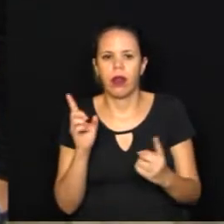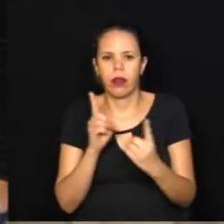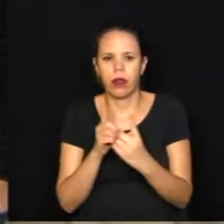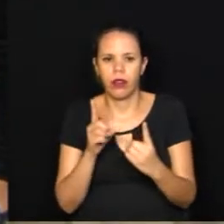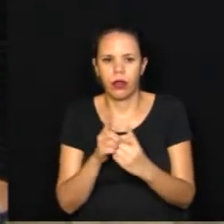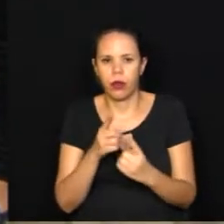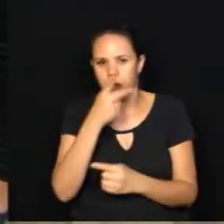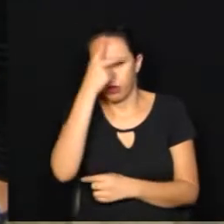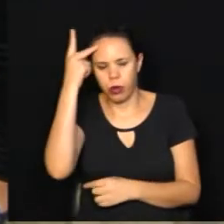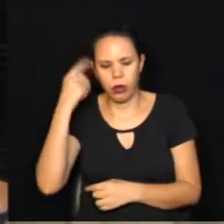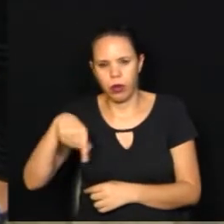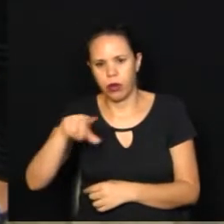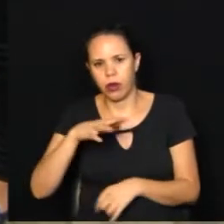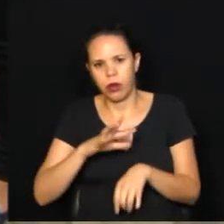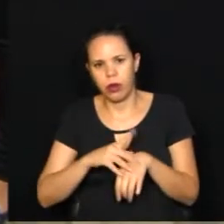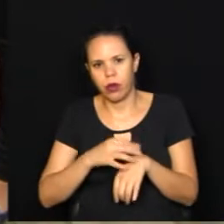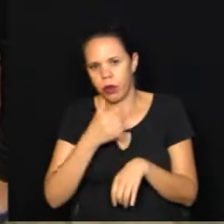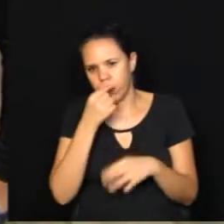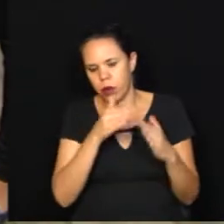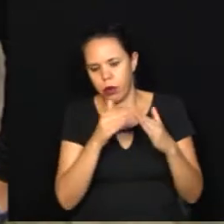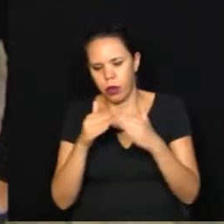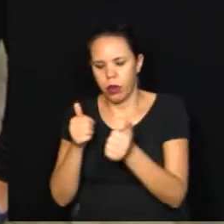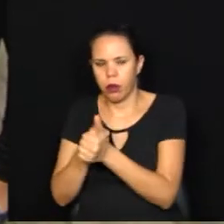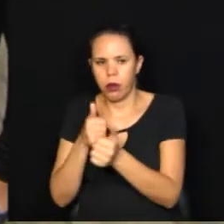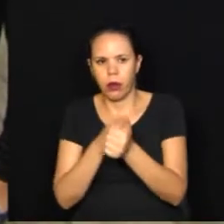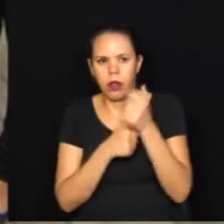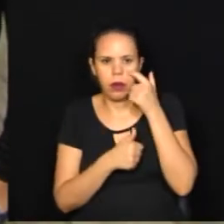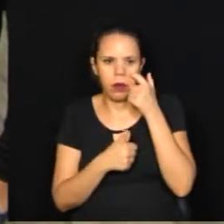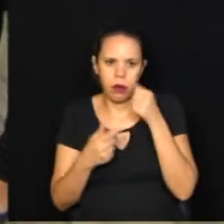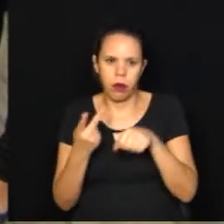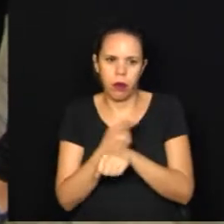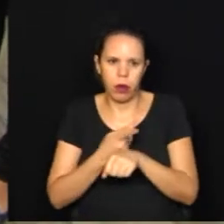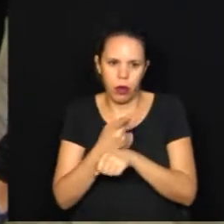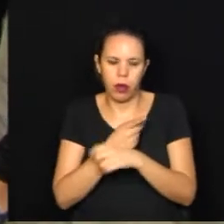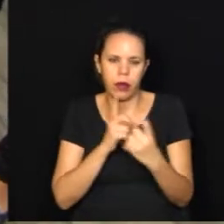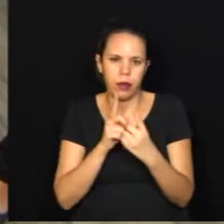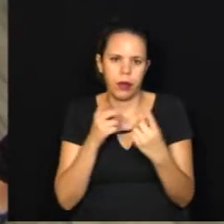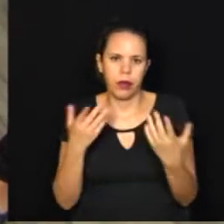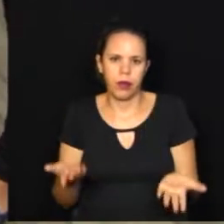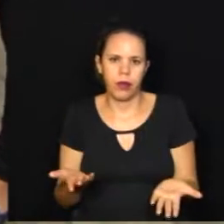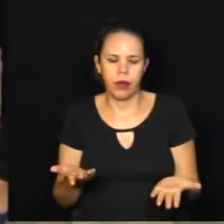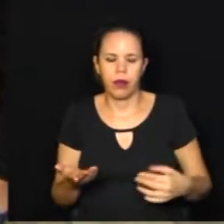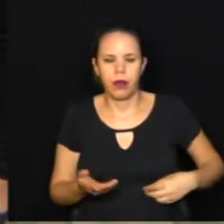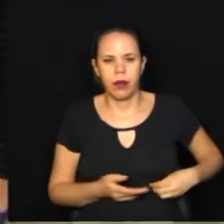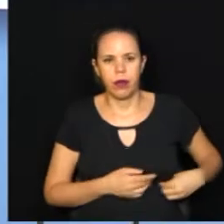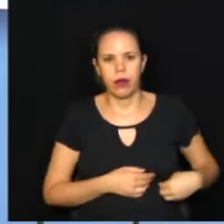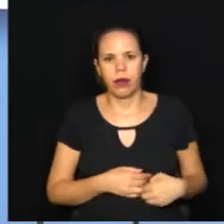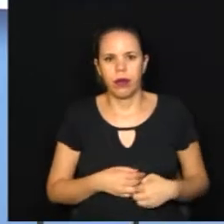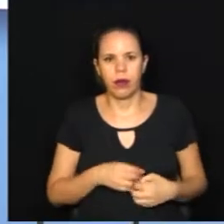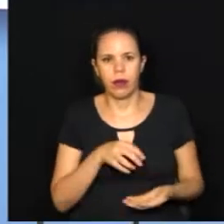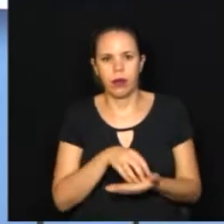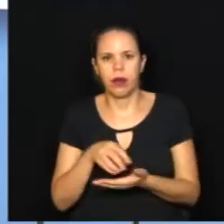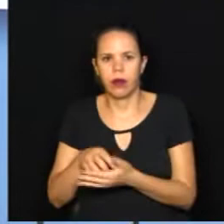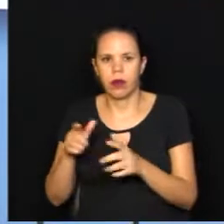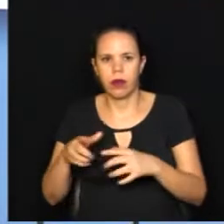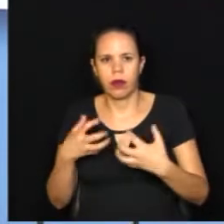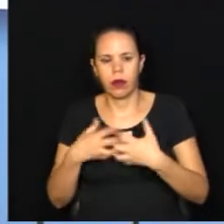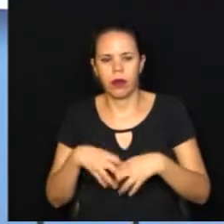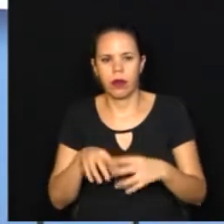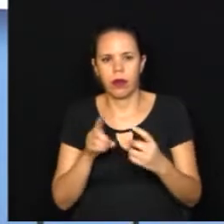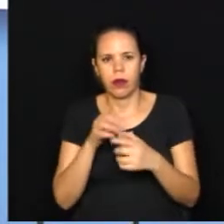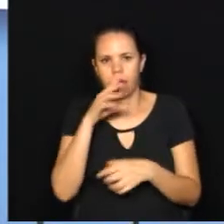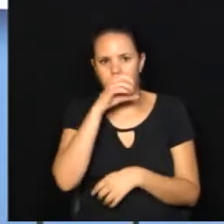fica no Jardim das Oliveiras, ainda o São José, no Jardim São José, e o do São Bernardo, que fica ali bem em frente,